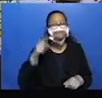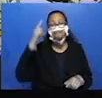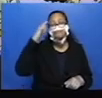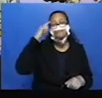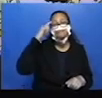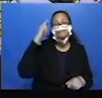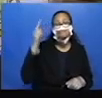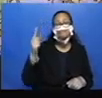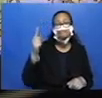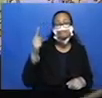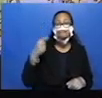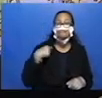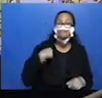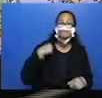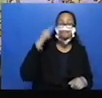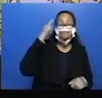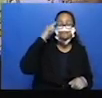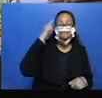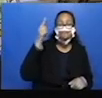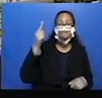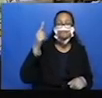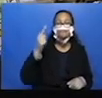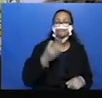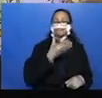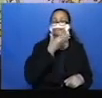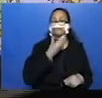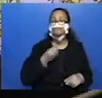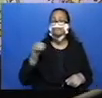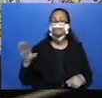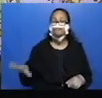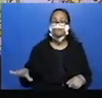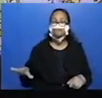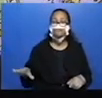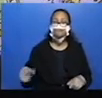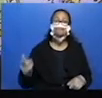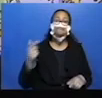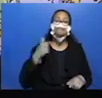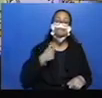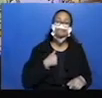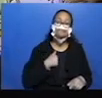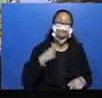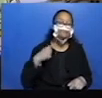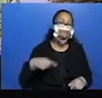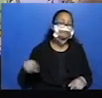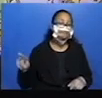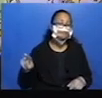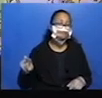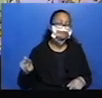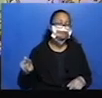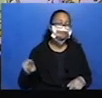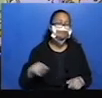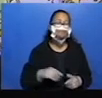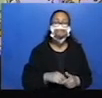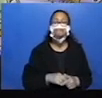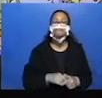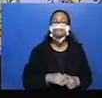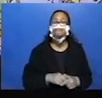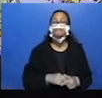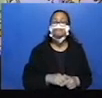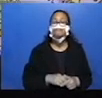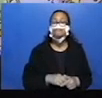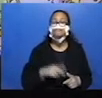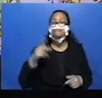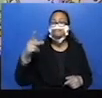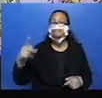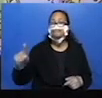pensou e pensei, o menino e eu, foi e fui,